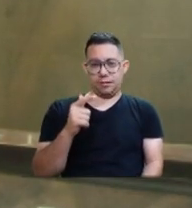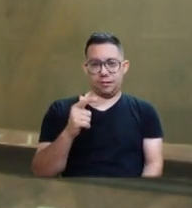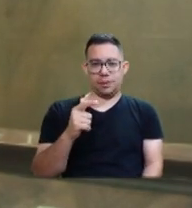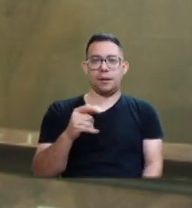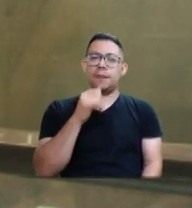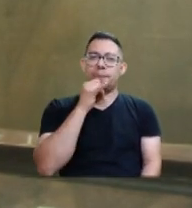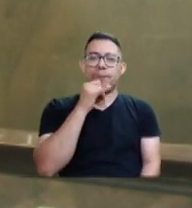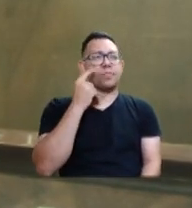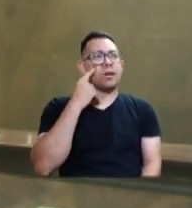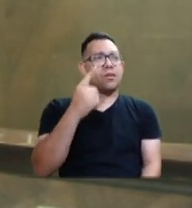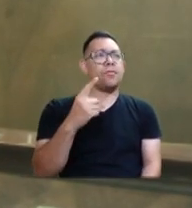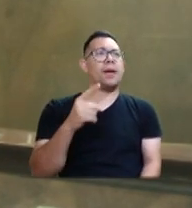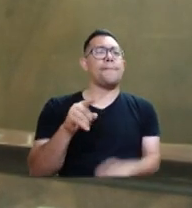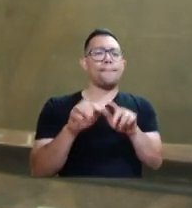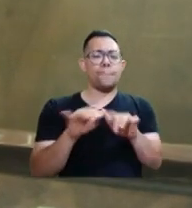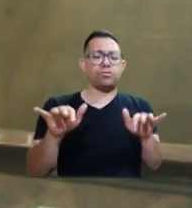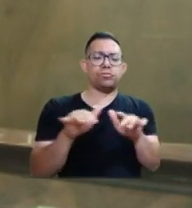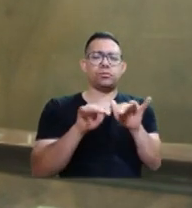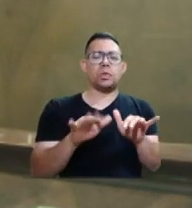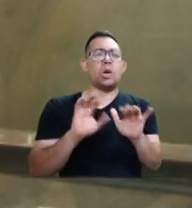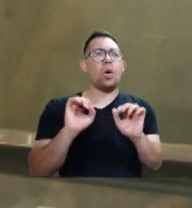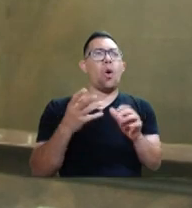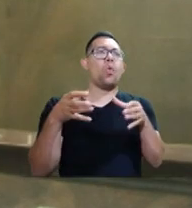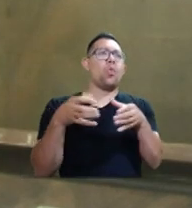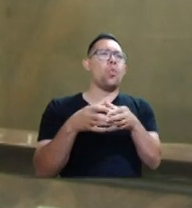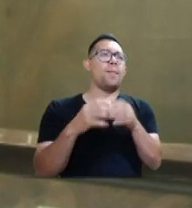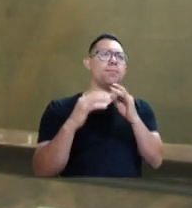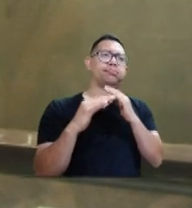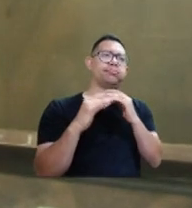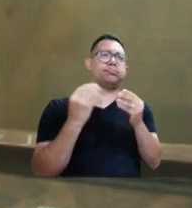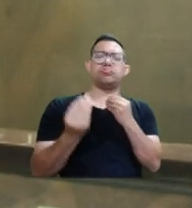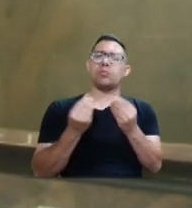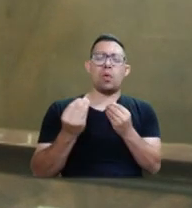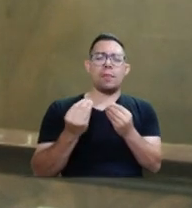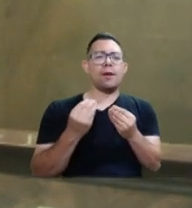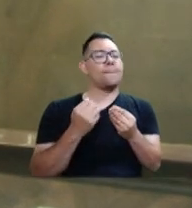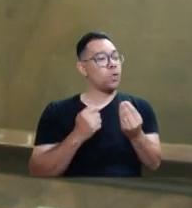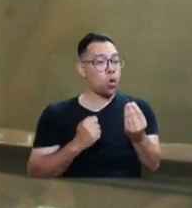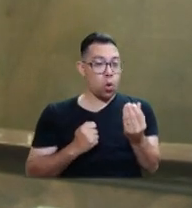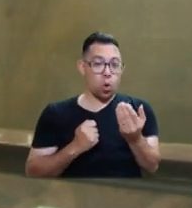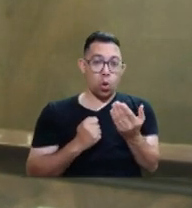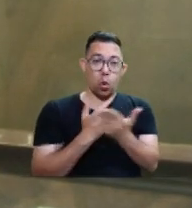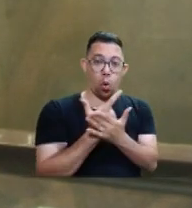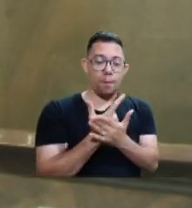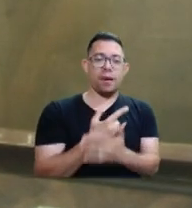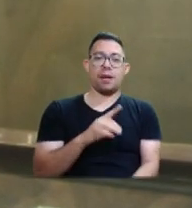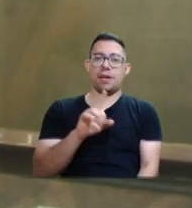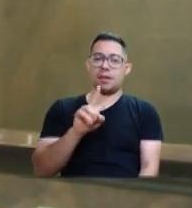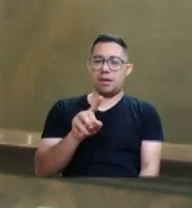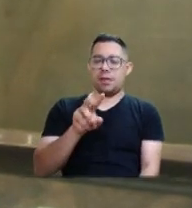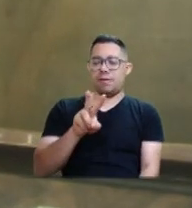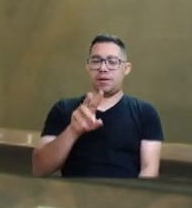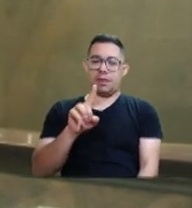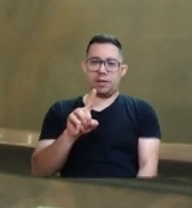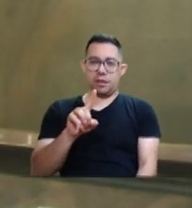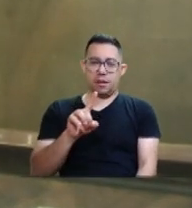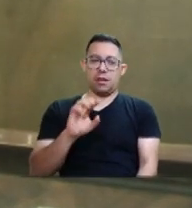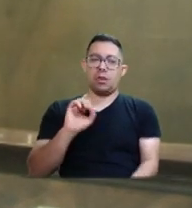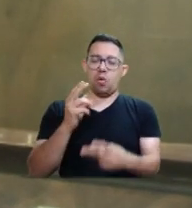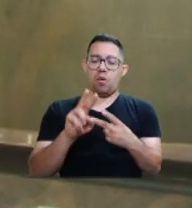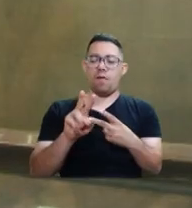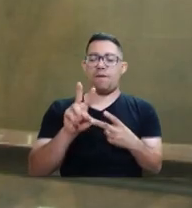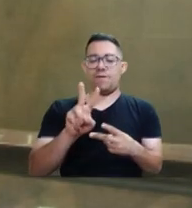YouTube. Então, se você queria assistir a algum concerto ou algo relacionado a isso, ou você comprava,